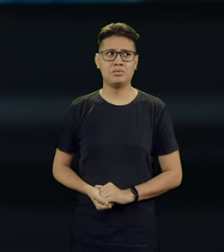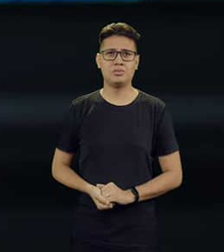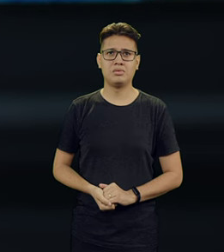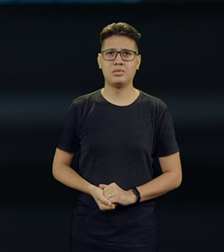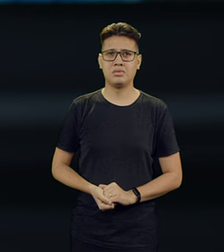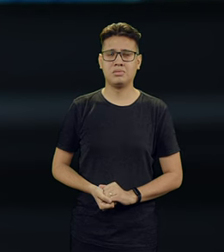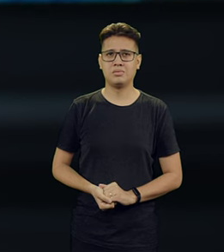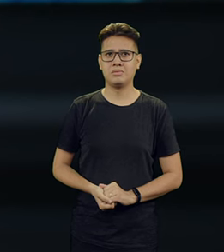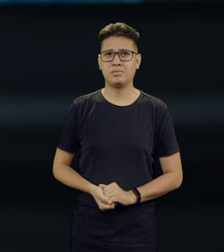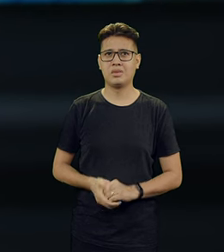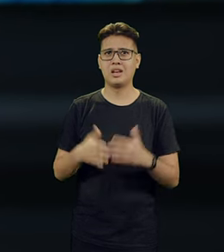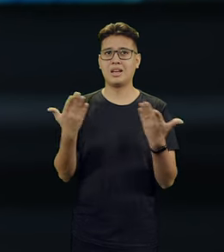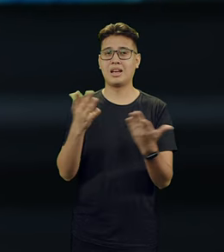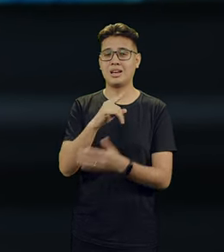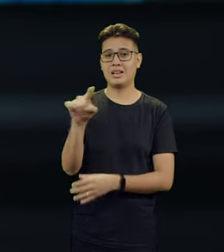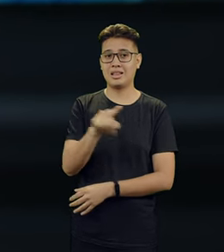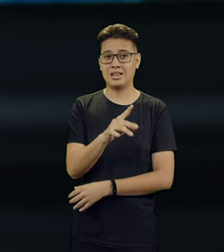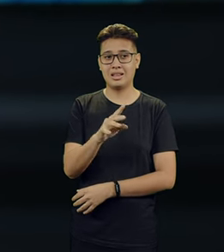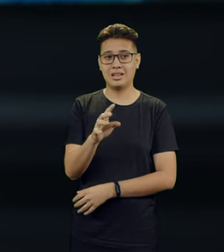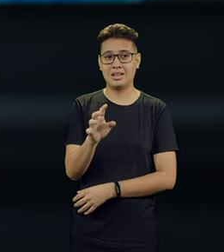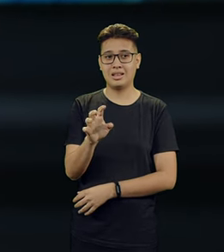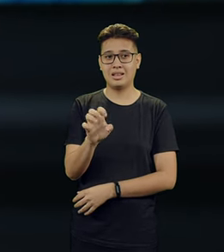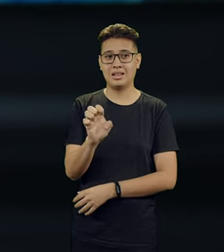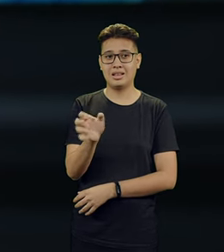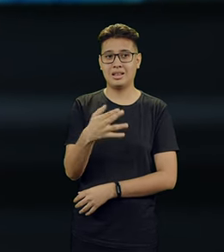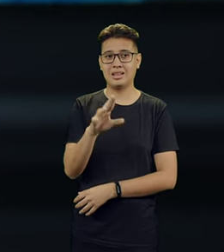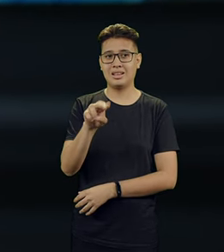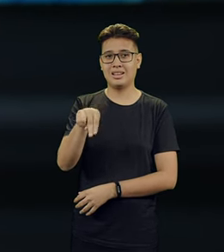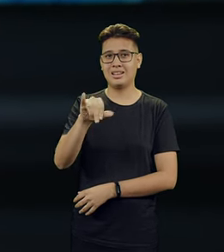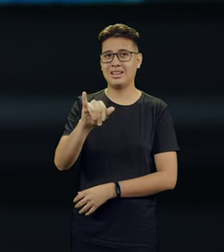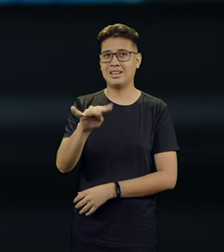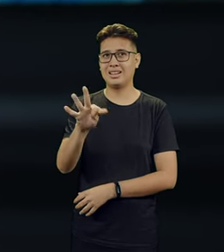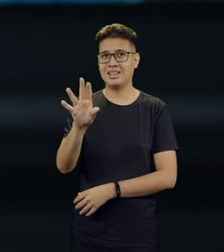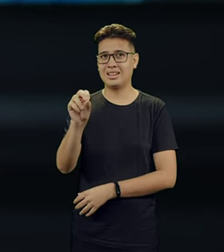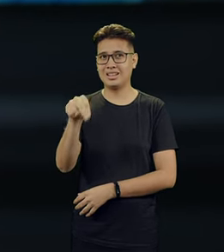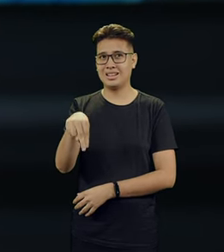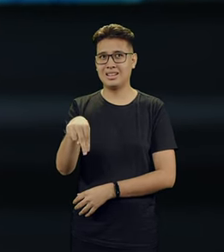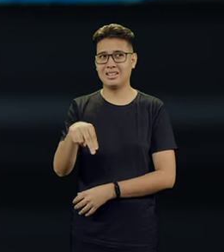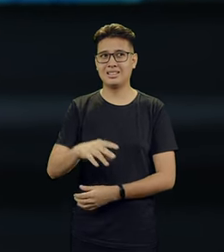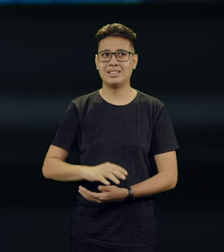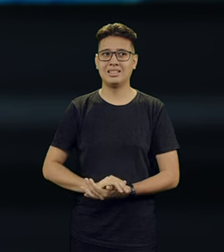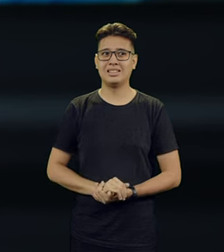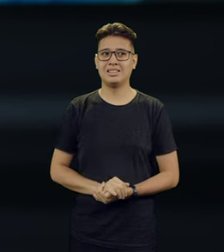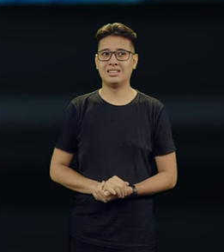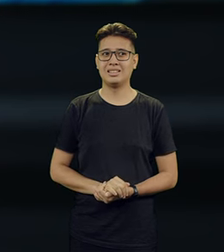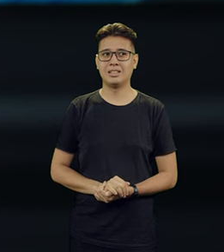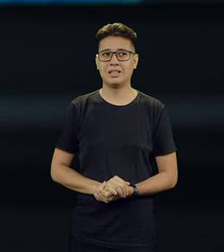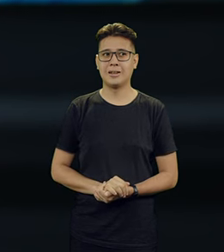dois. Cadê o Zé Nildo? É o pastor que está em Brasília, pastor Lourival. Ah, professor de história.